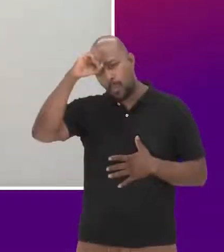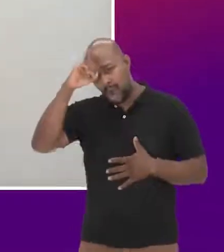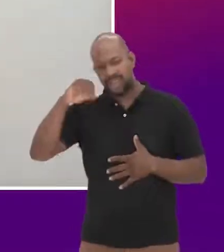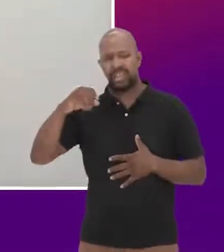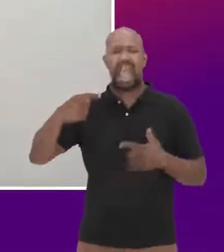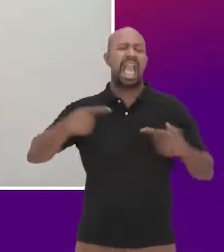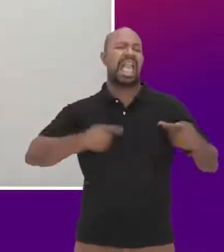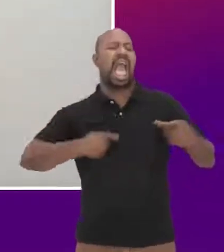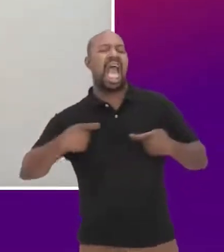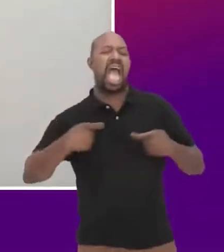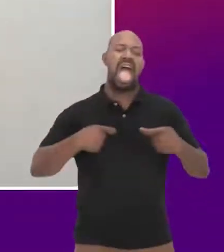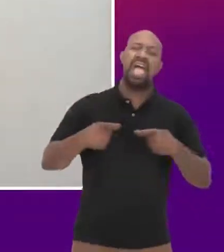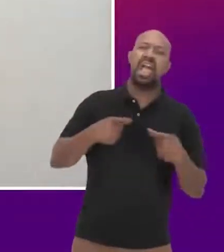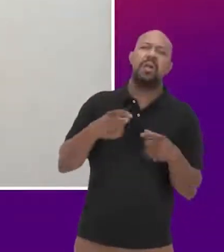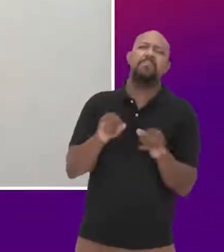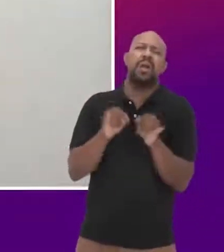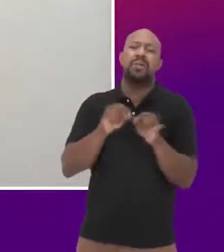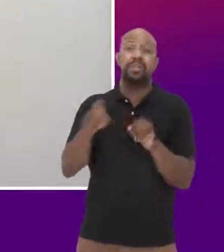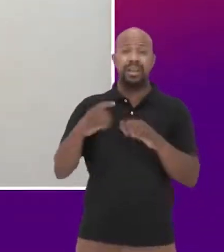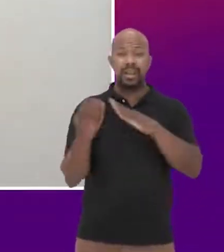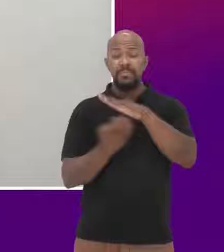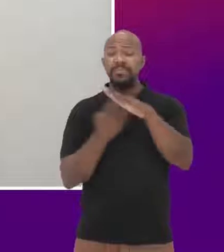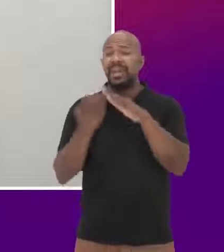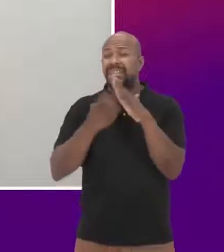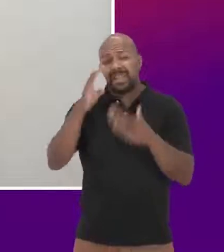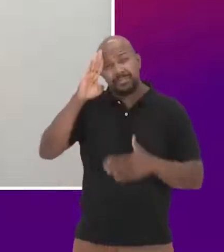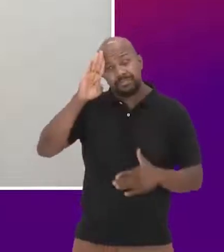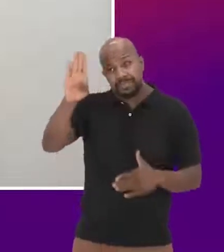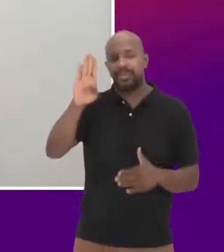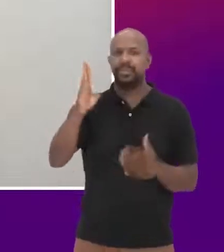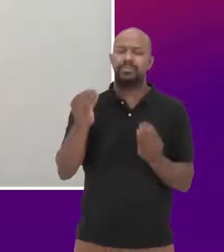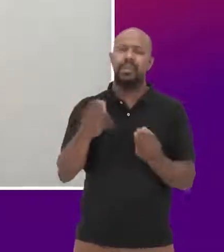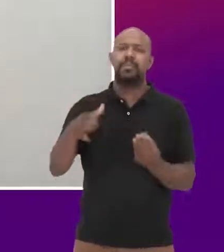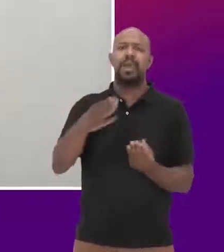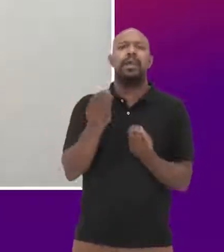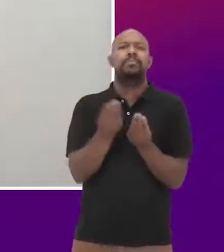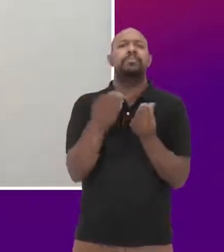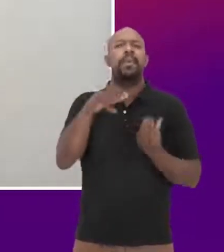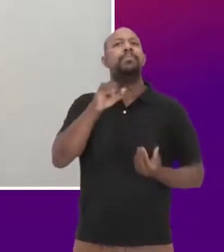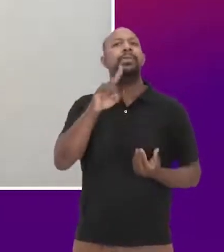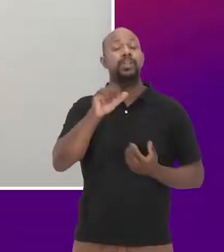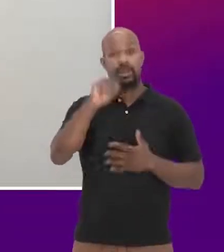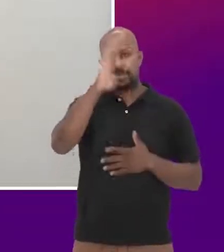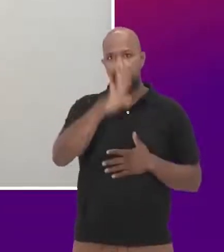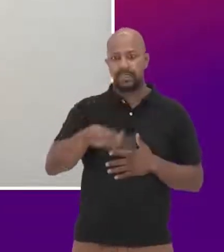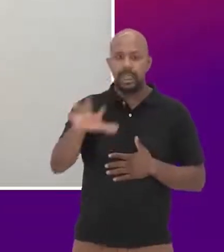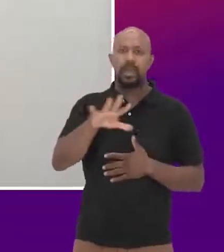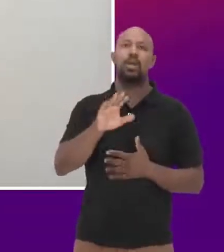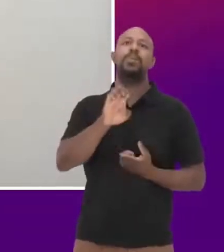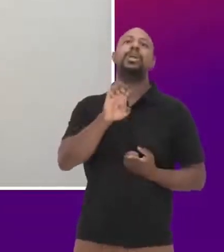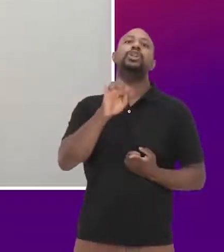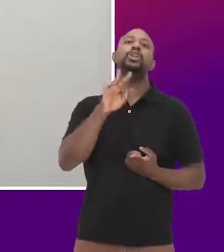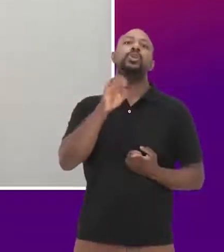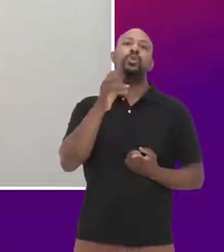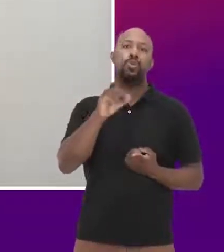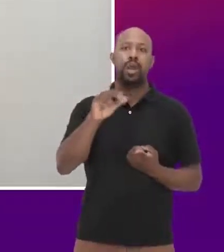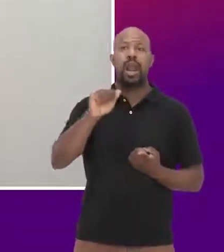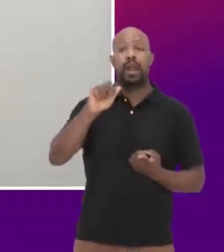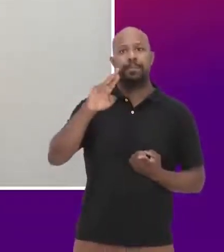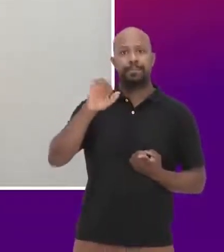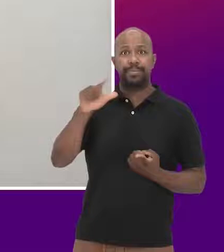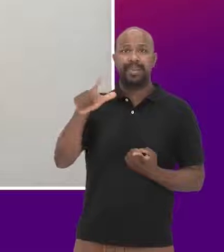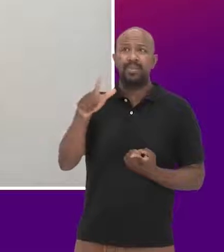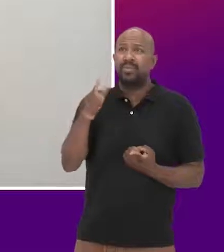guerrinha boba, empresas fundamentais para a qualidade da mídia brasileira, como a Editora Abril,